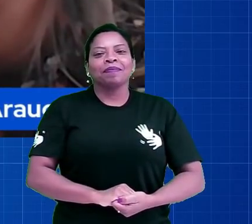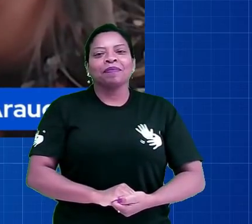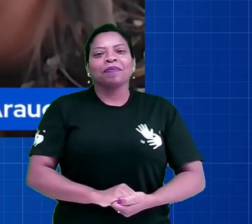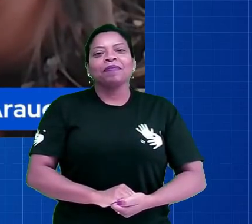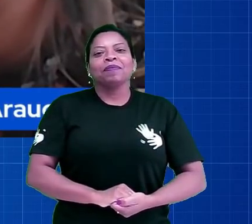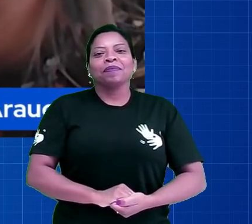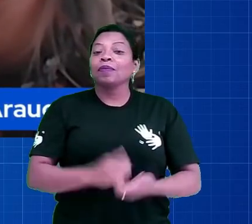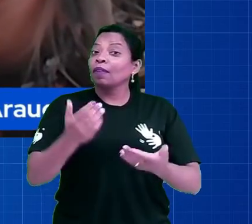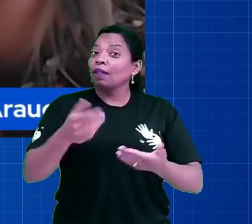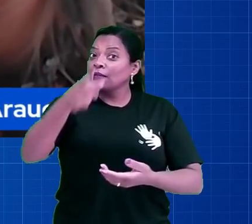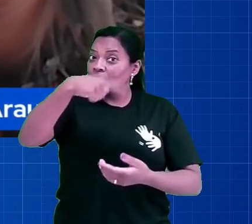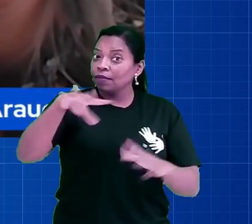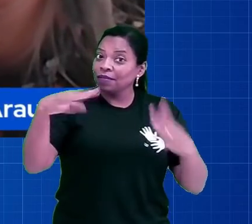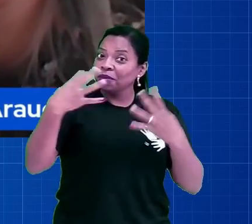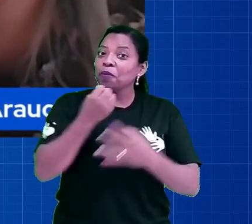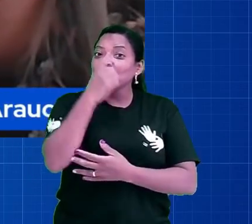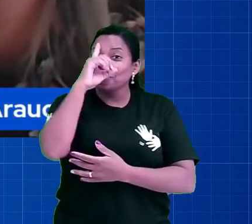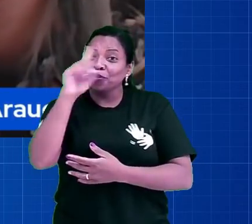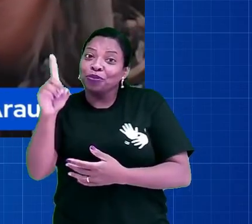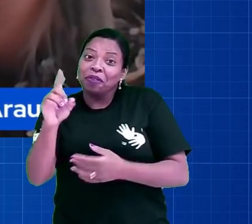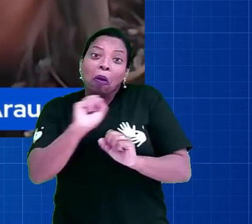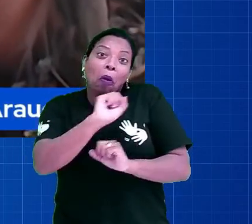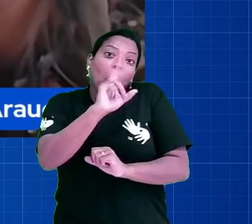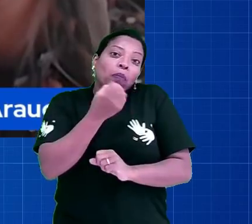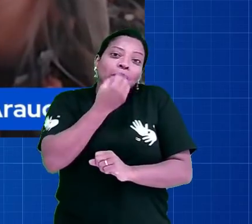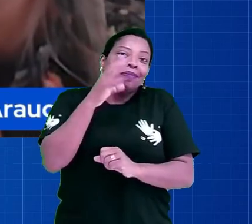Para quem ouve de dia, um bom dia, para quem ouve vai vir à noite,